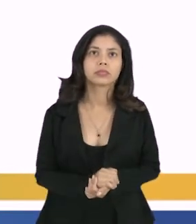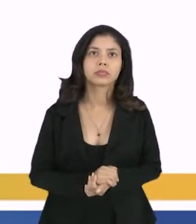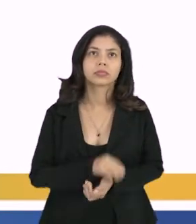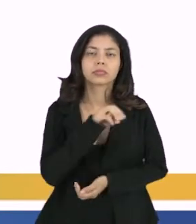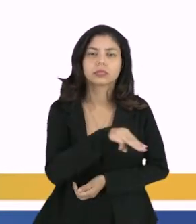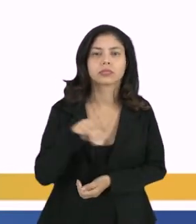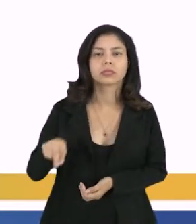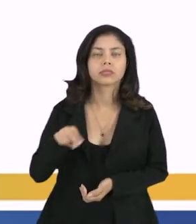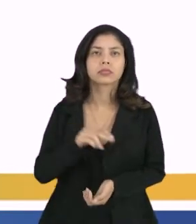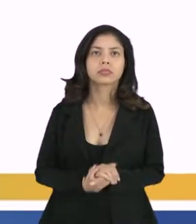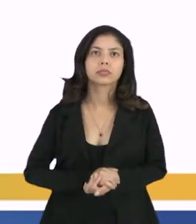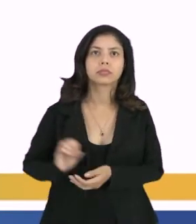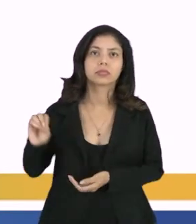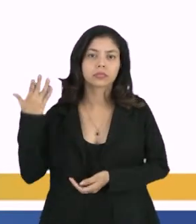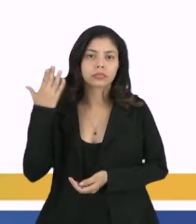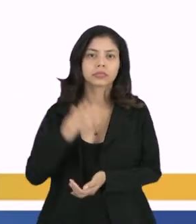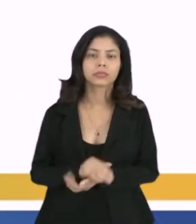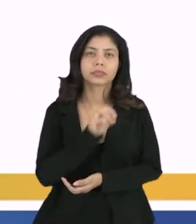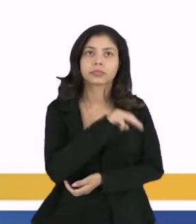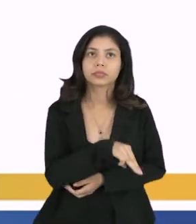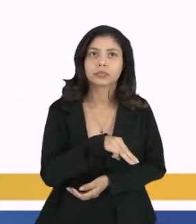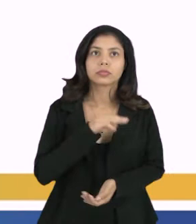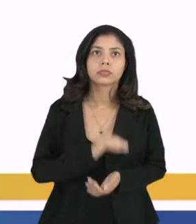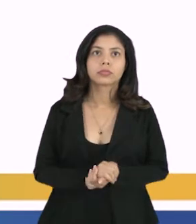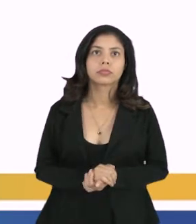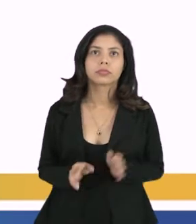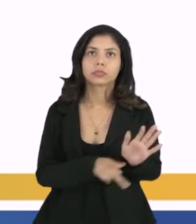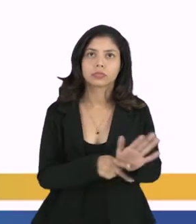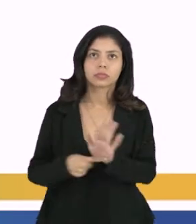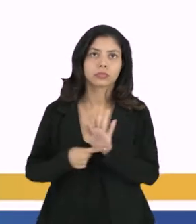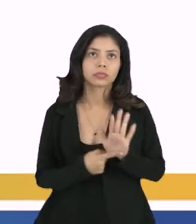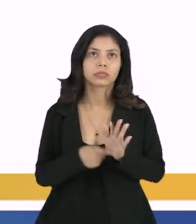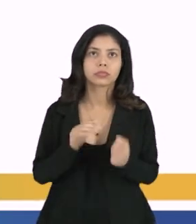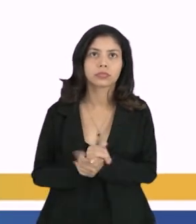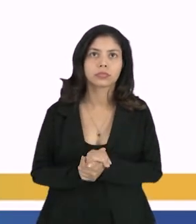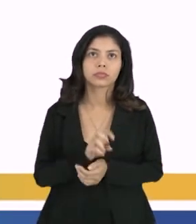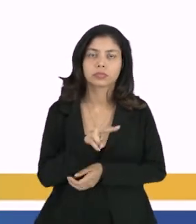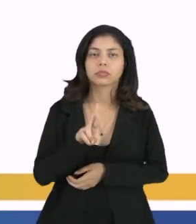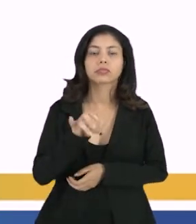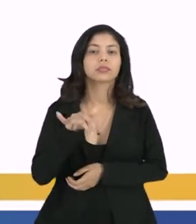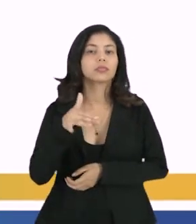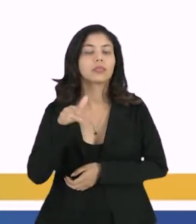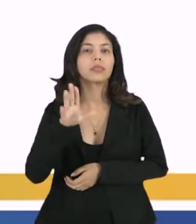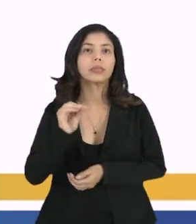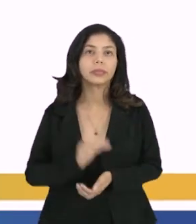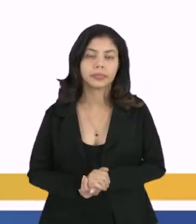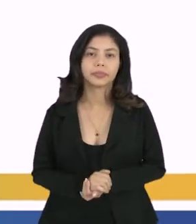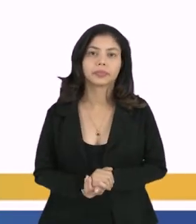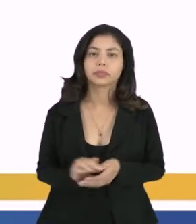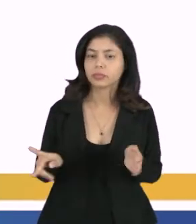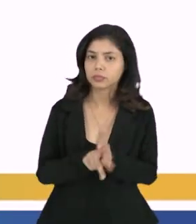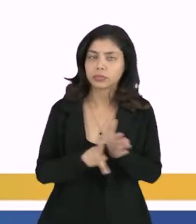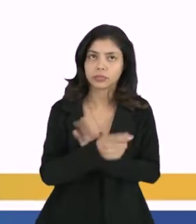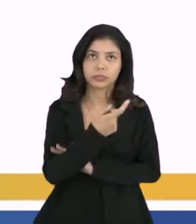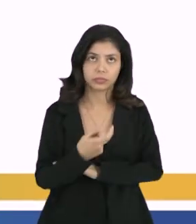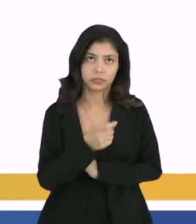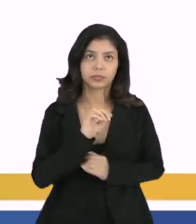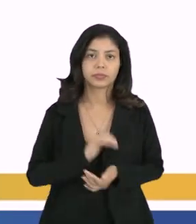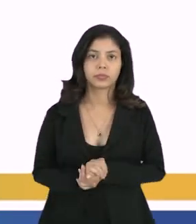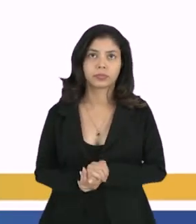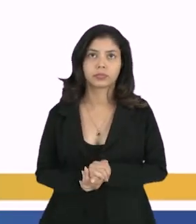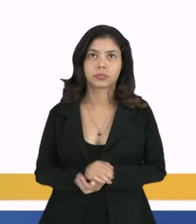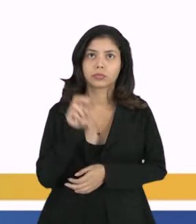par m e n, no caso o m atribuído, né, à variável x, ao eixo x e o